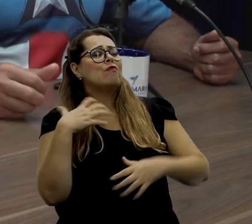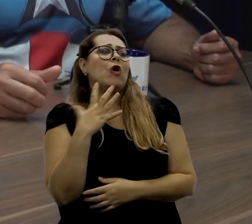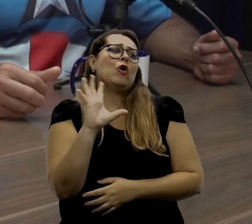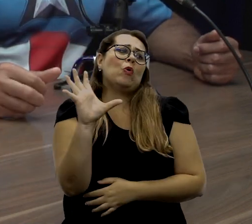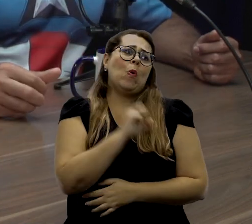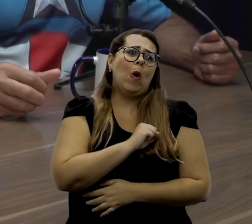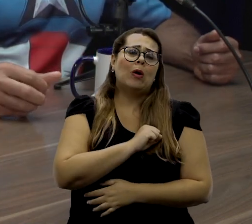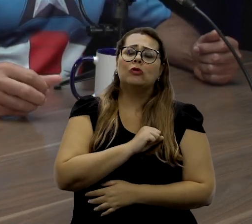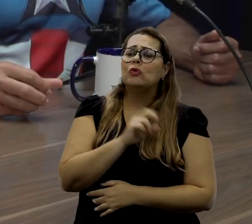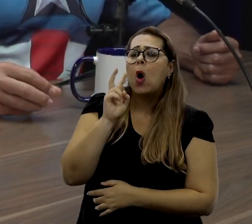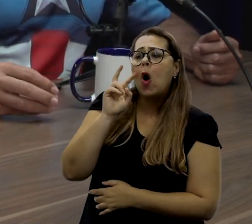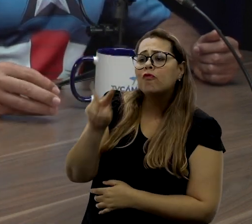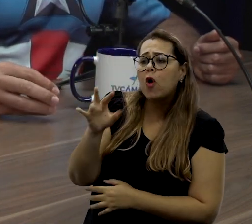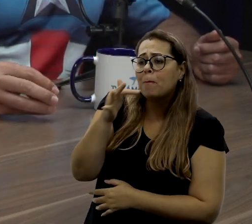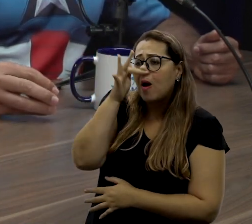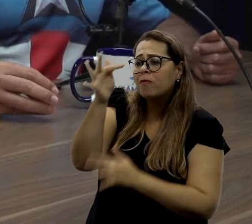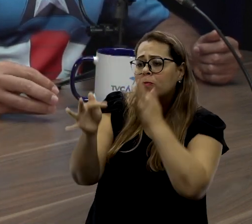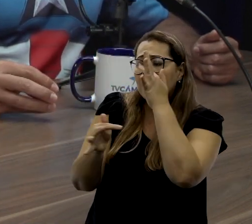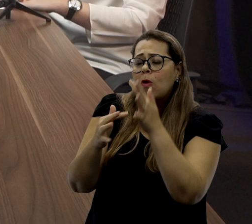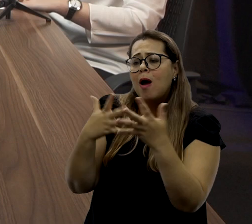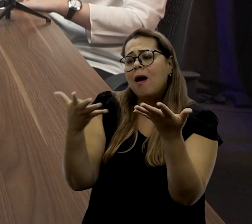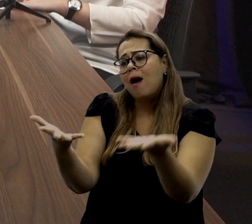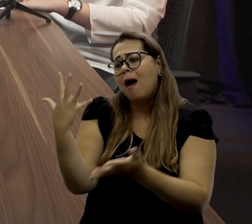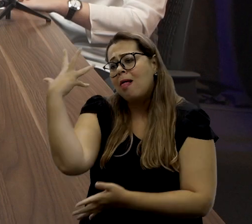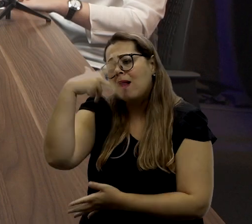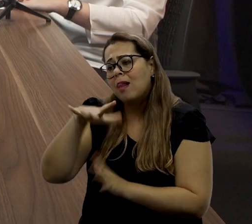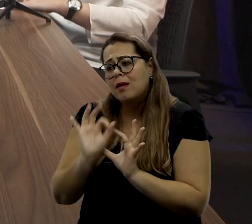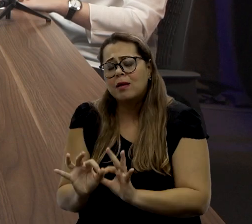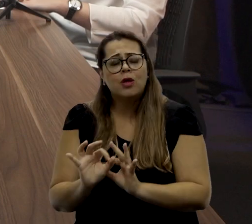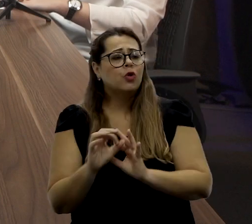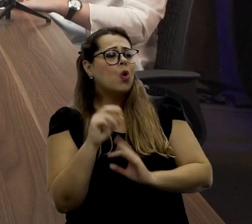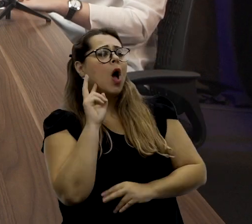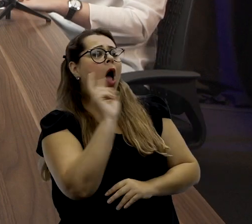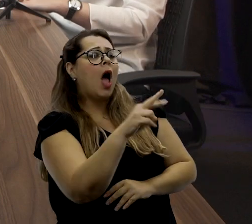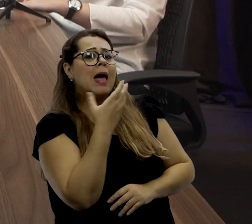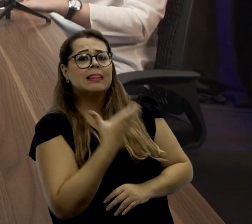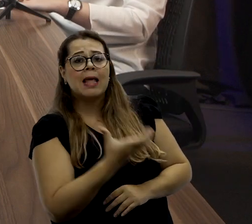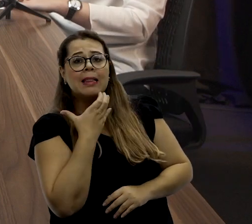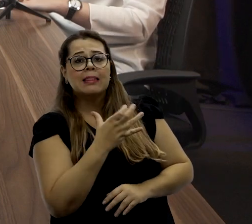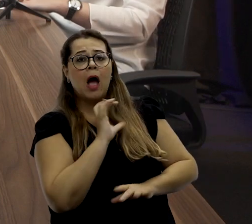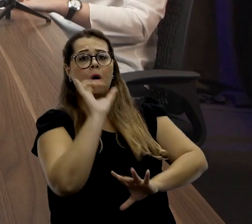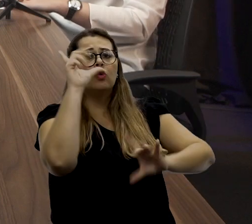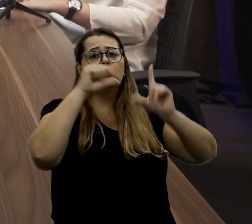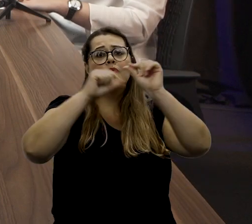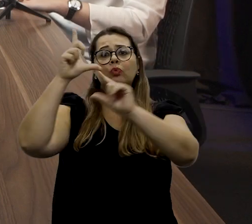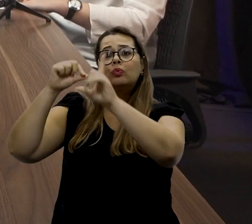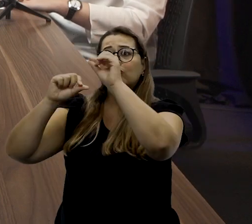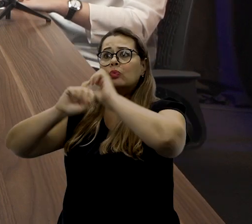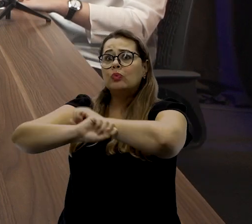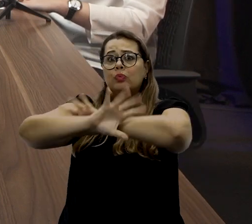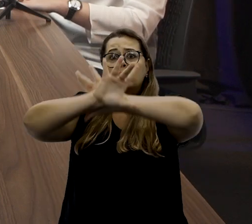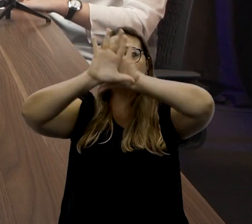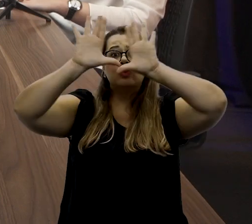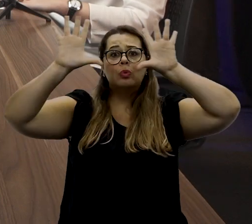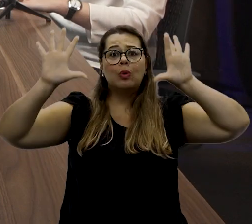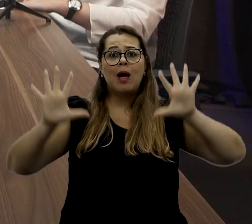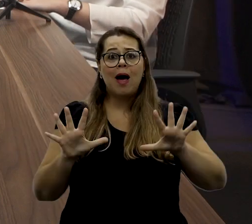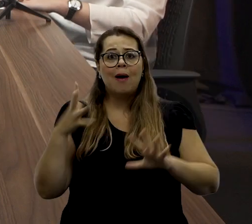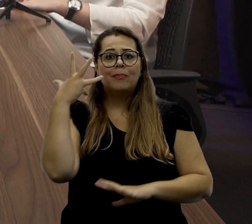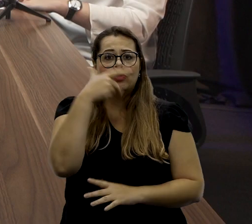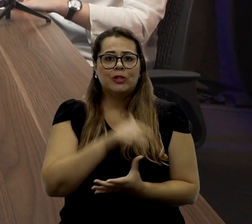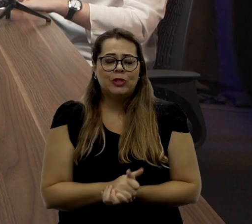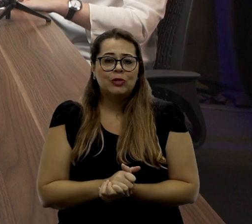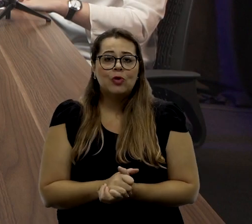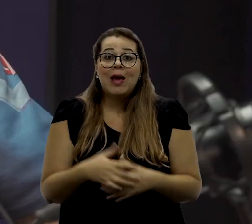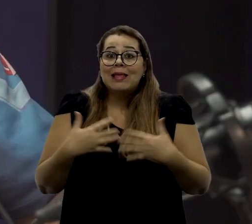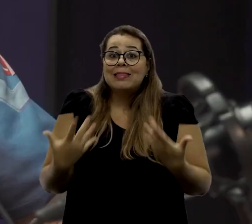agora nossa cidade toda é iluminada. Então nós precisamos perceber, gente, parar um tempo, respirar